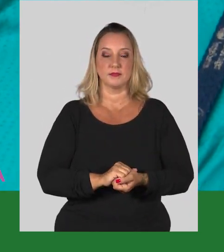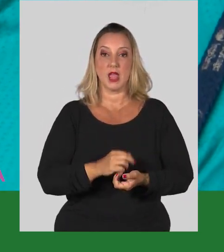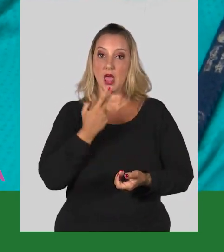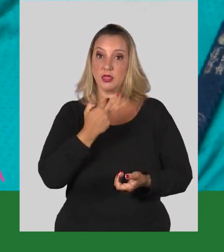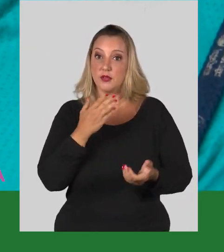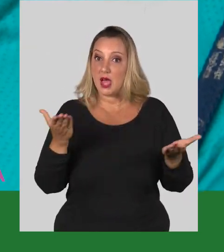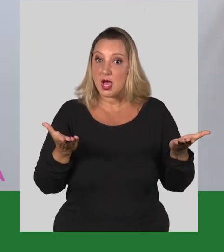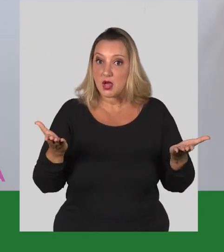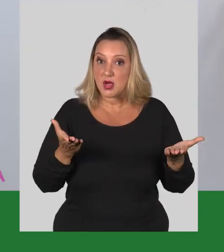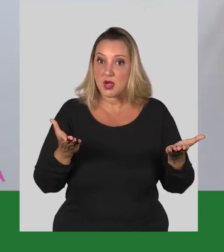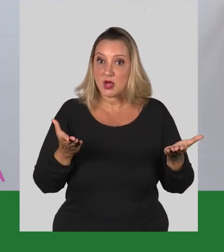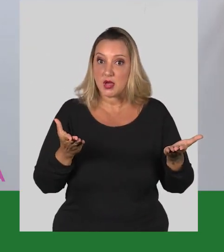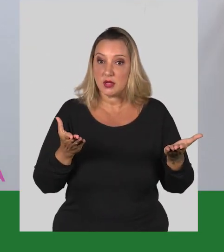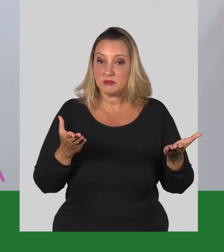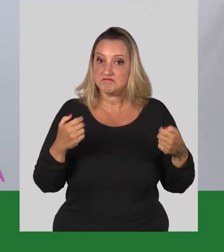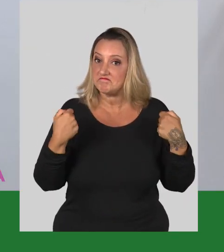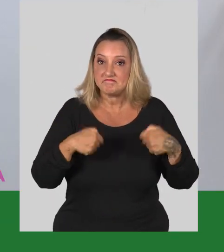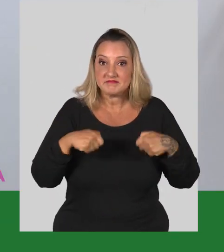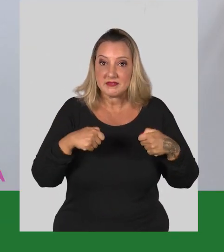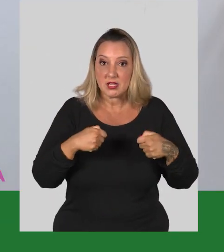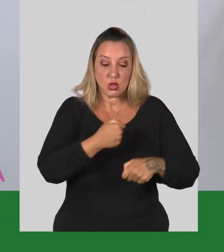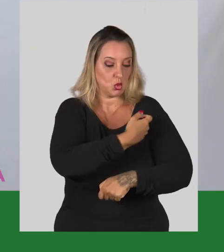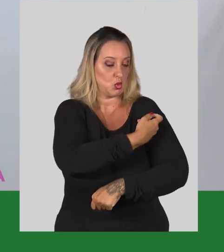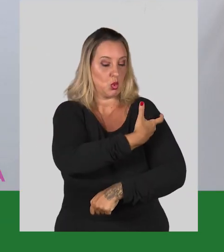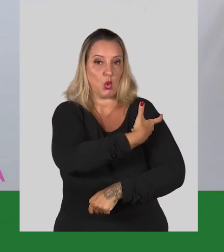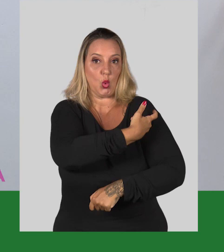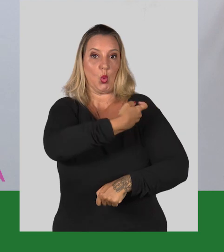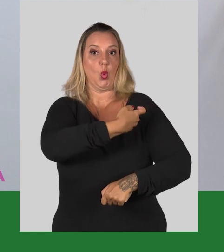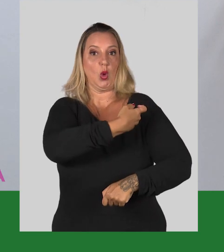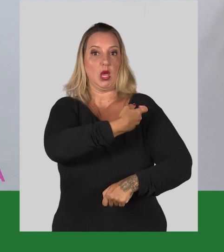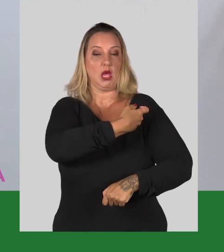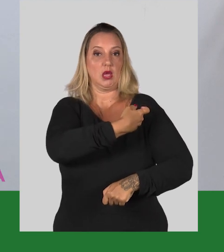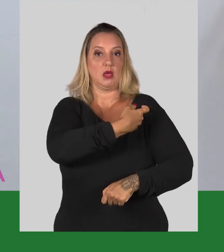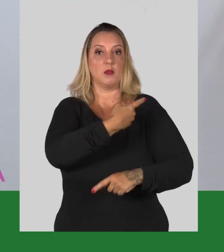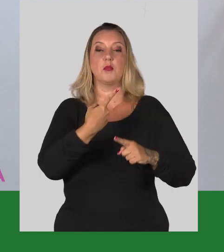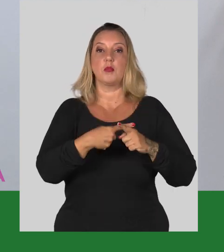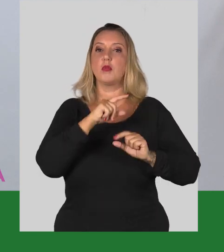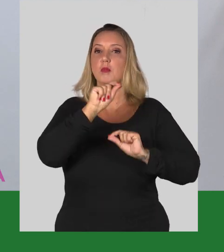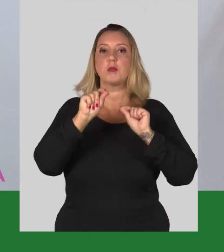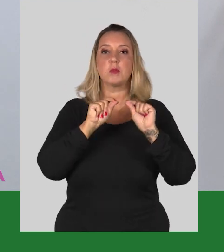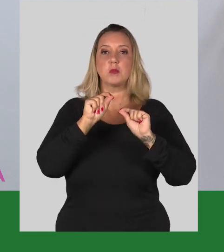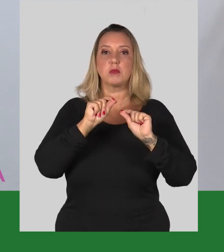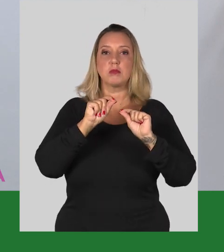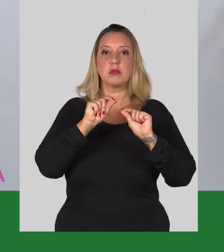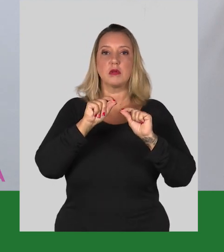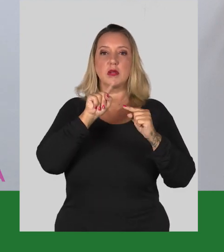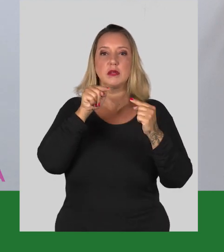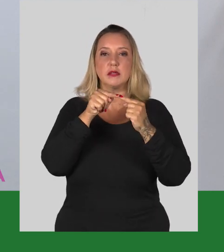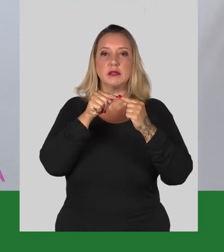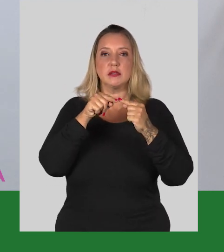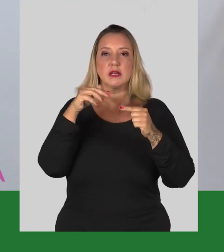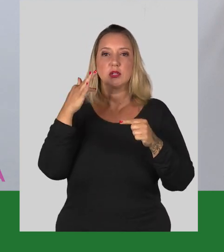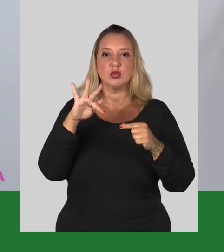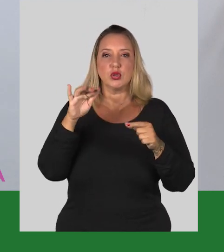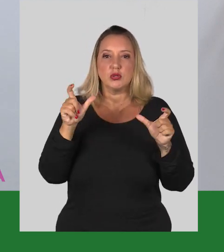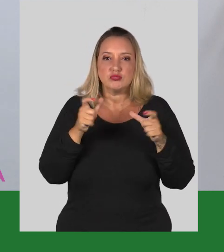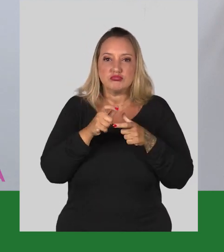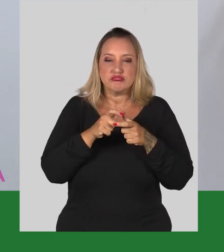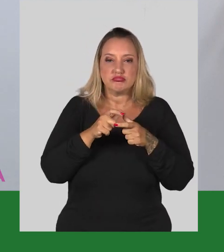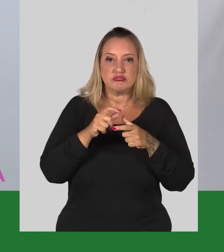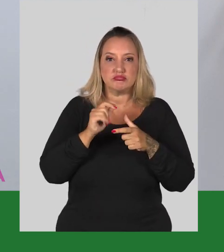A novidade agora é a não necessidade da aspiração prévia. O intuito é a diminuição da dor.